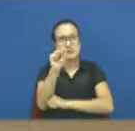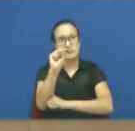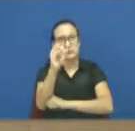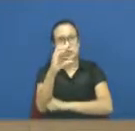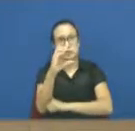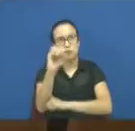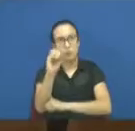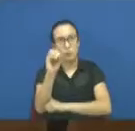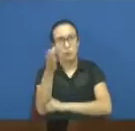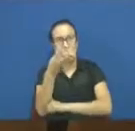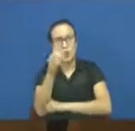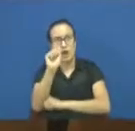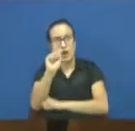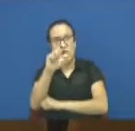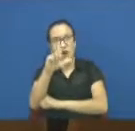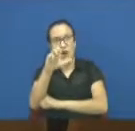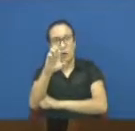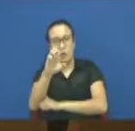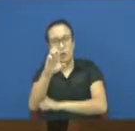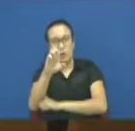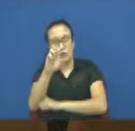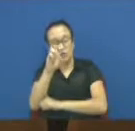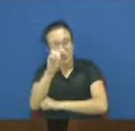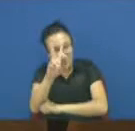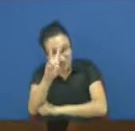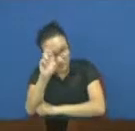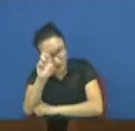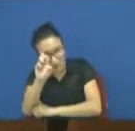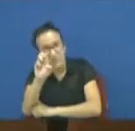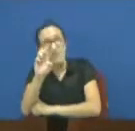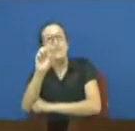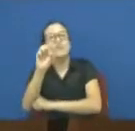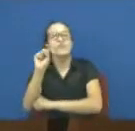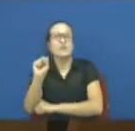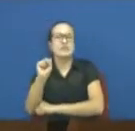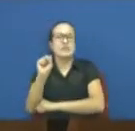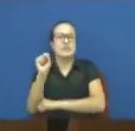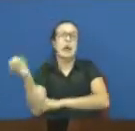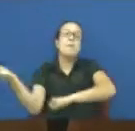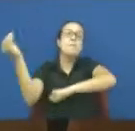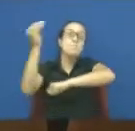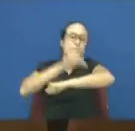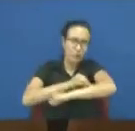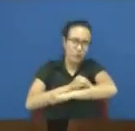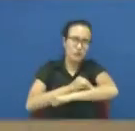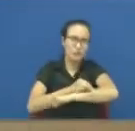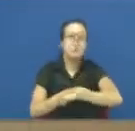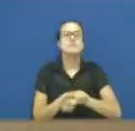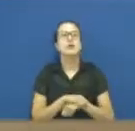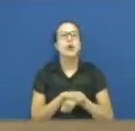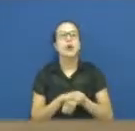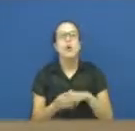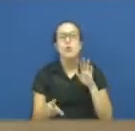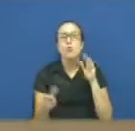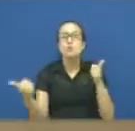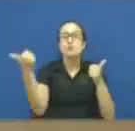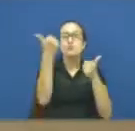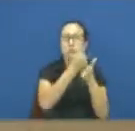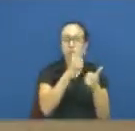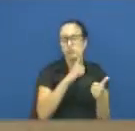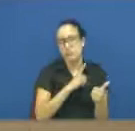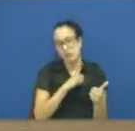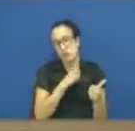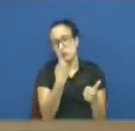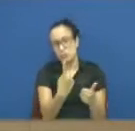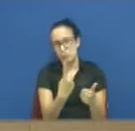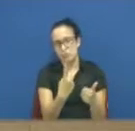município de Limeira. O projeto contém um substitutivo e os pareceres das comissões são favoráveis. Está em discussão